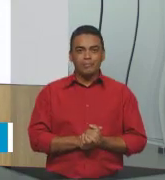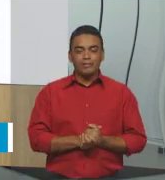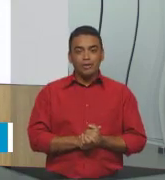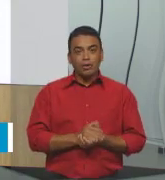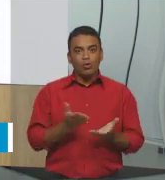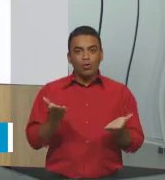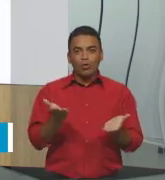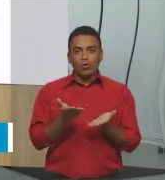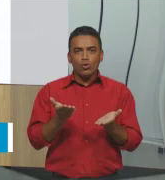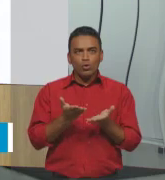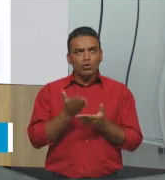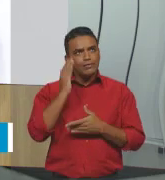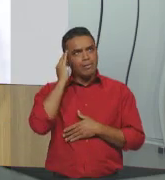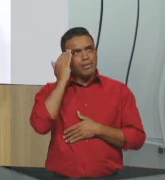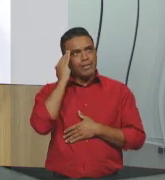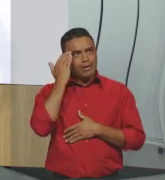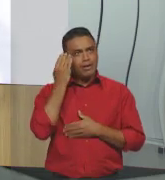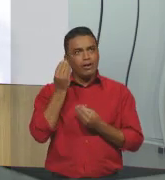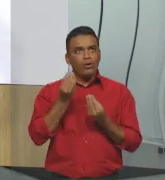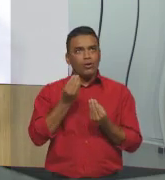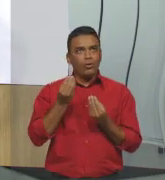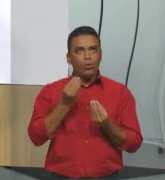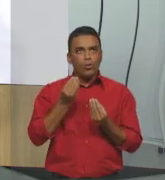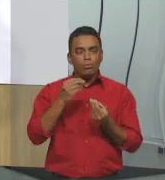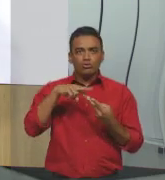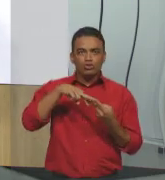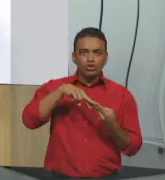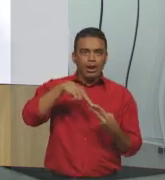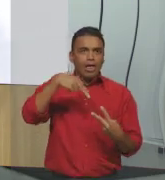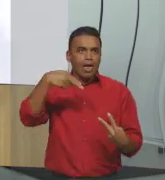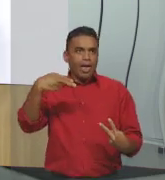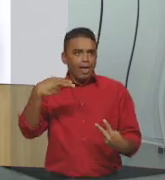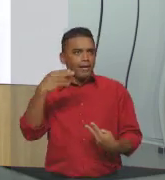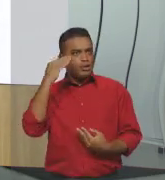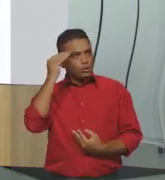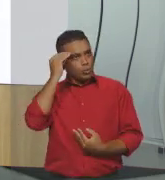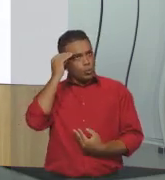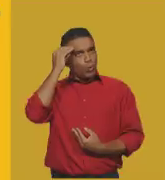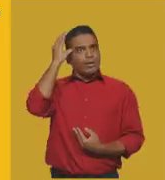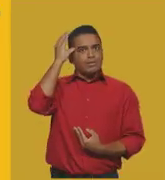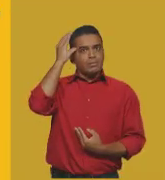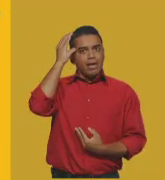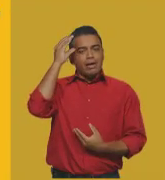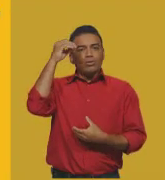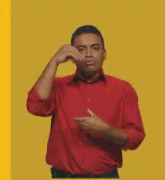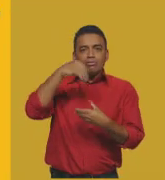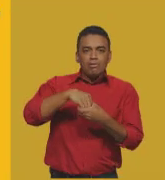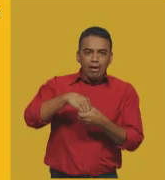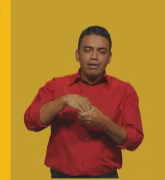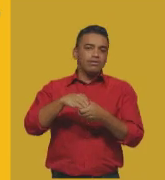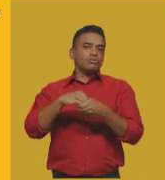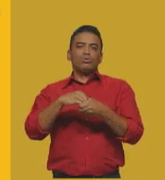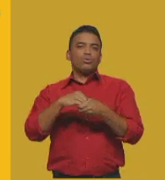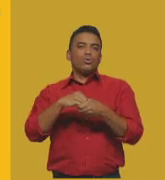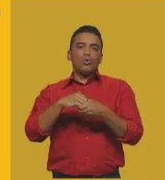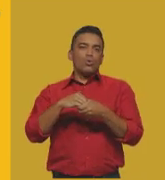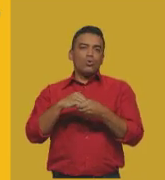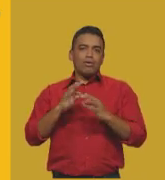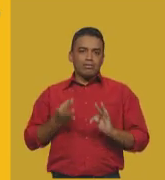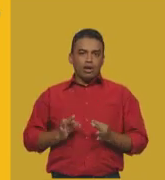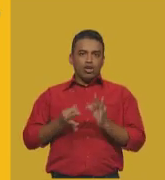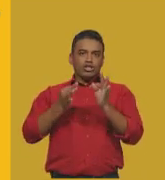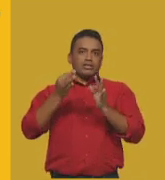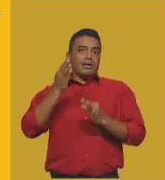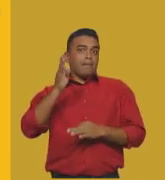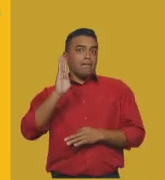então compreender como os conhecimentos genéticos podem ser aplicados na biotecnologia e conhecer